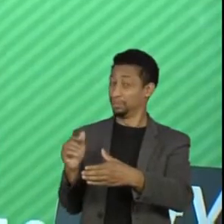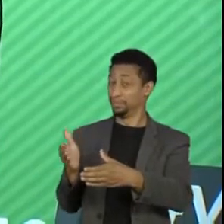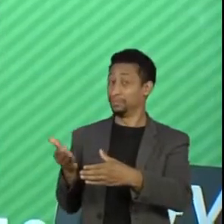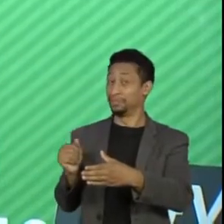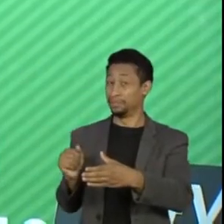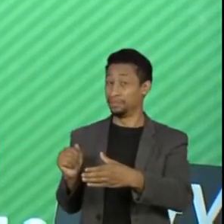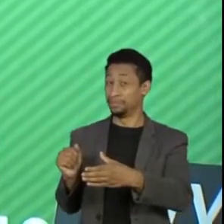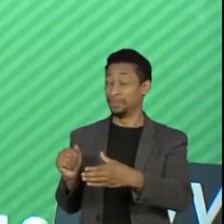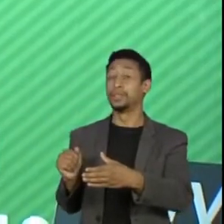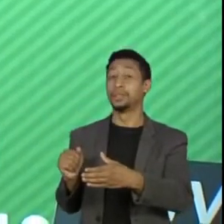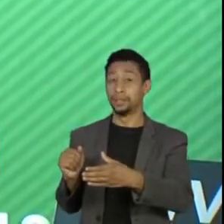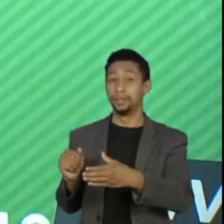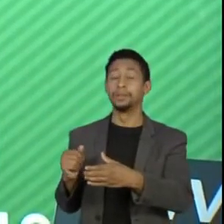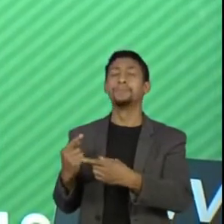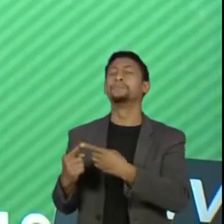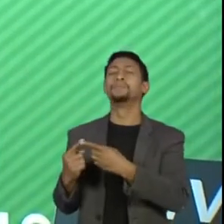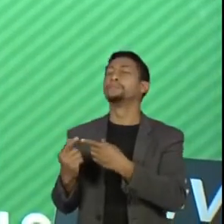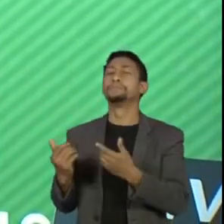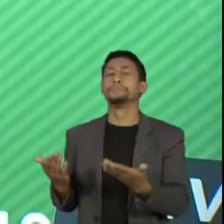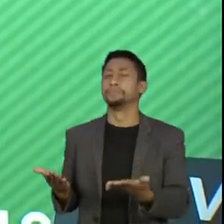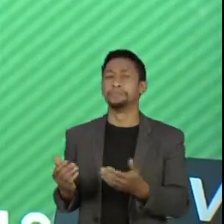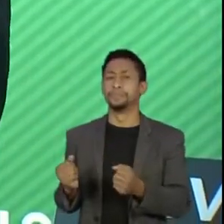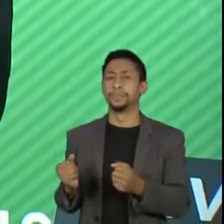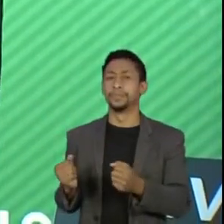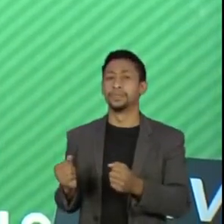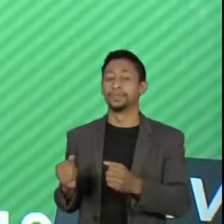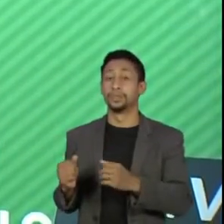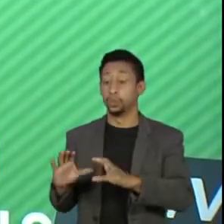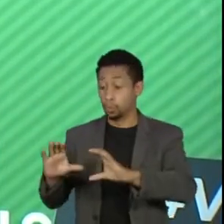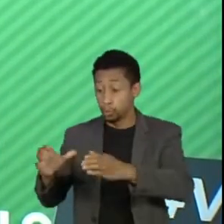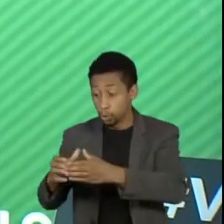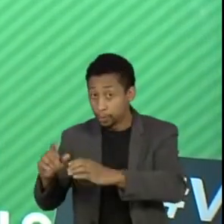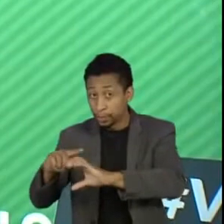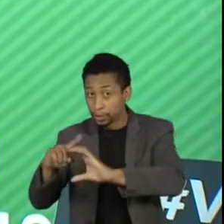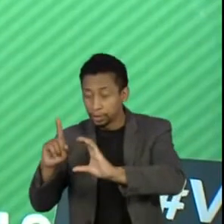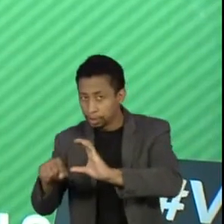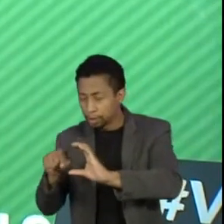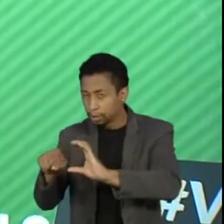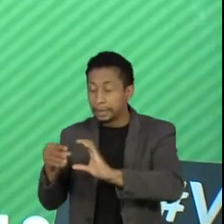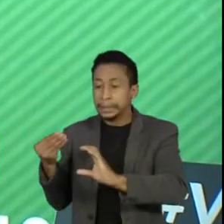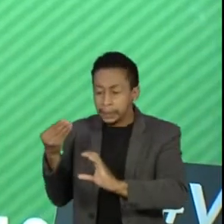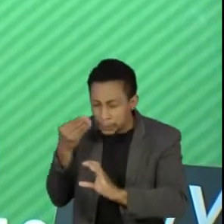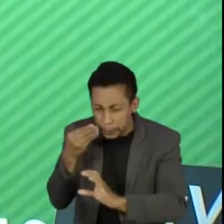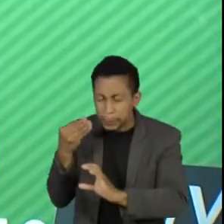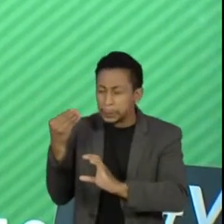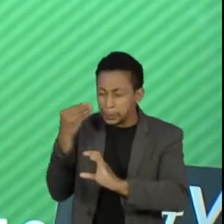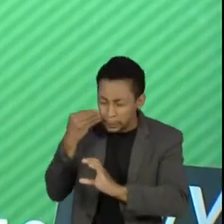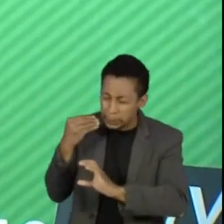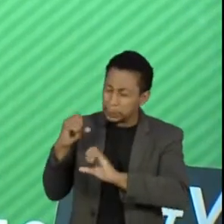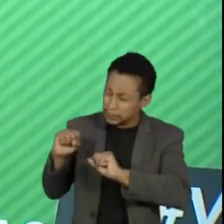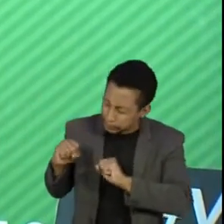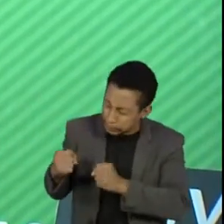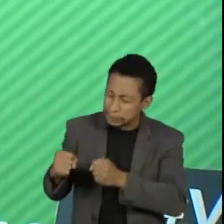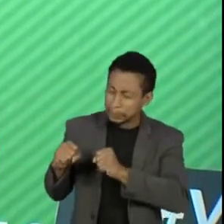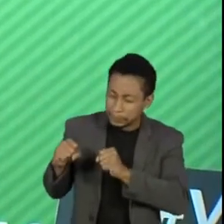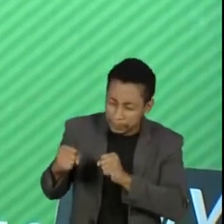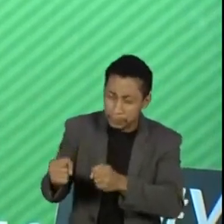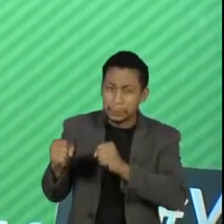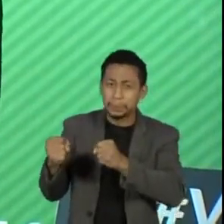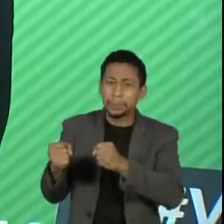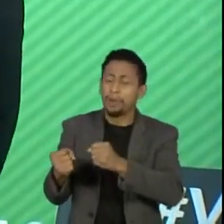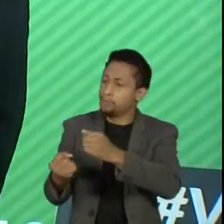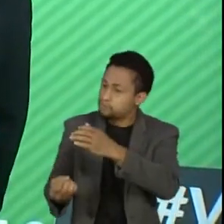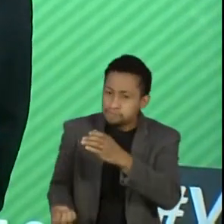Normalmente, quando uma pessoa torce por algo, o que faz é tentar facilitar a vida, o caminho desse algo. Então, você quer uma vacina,